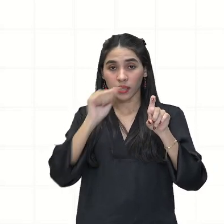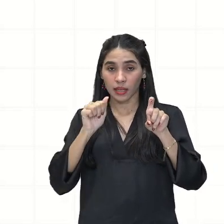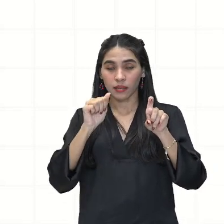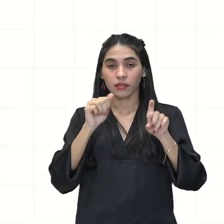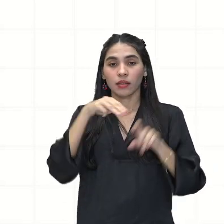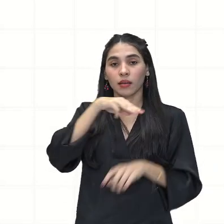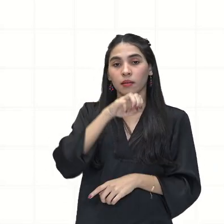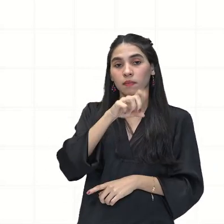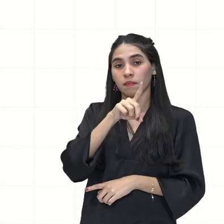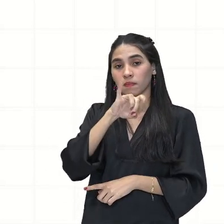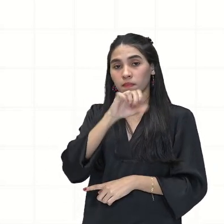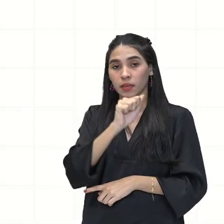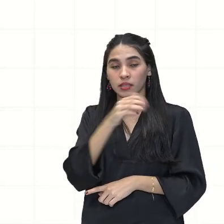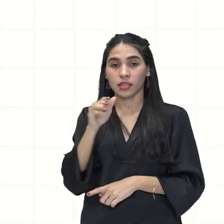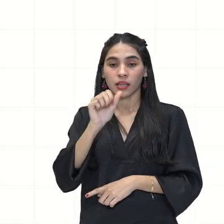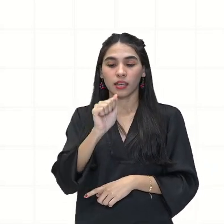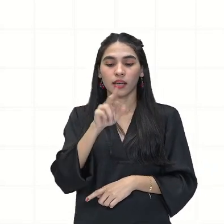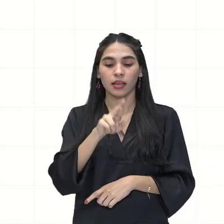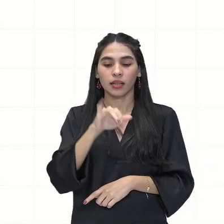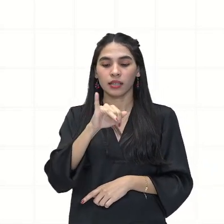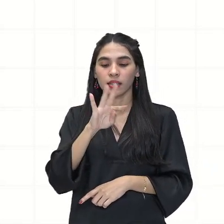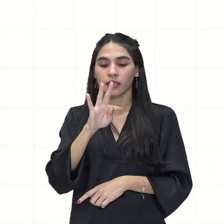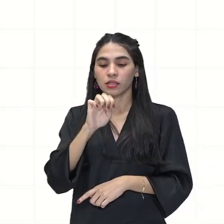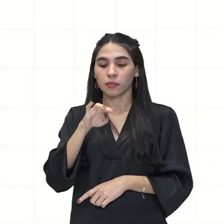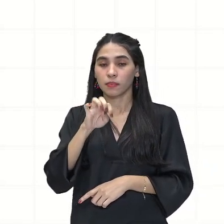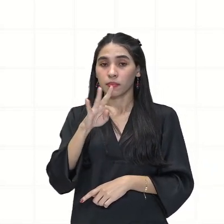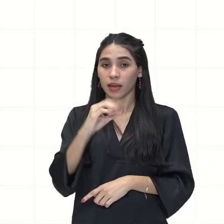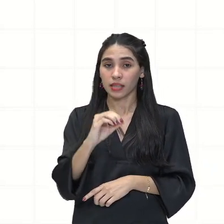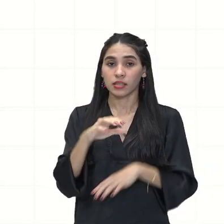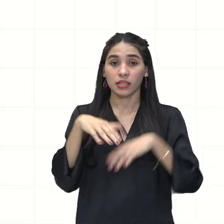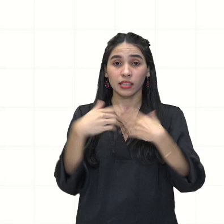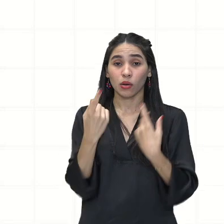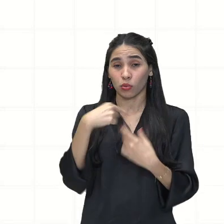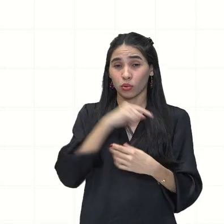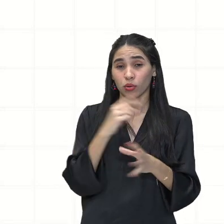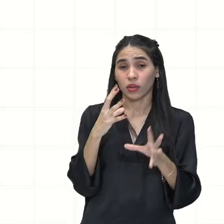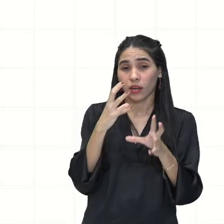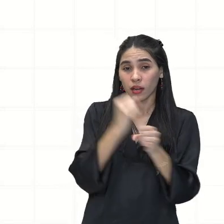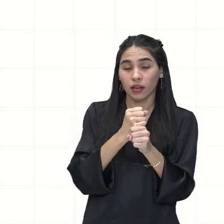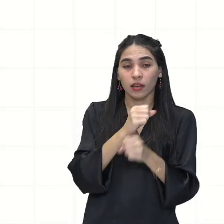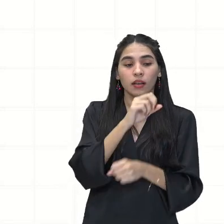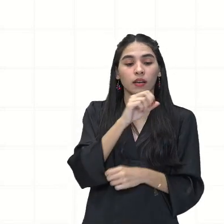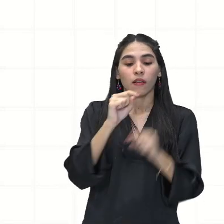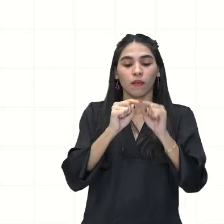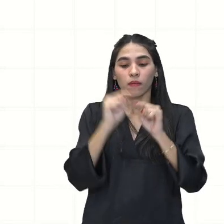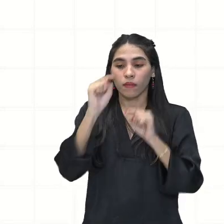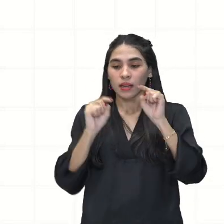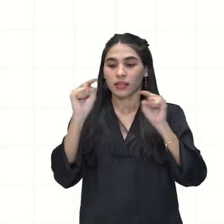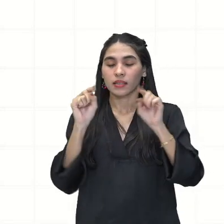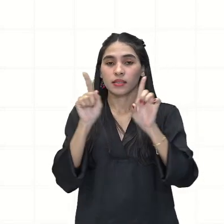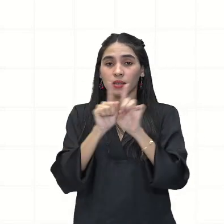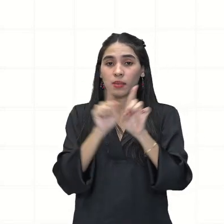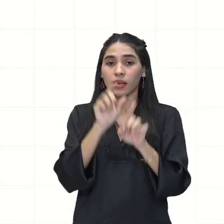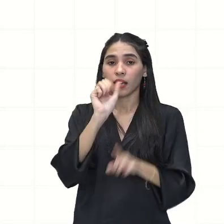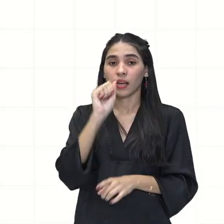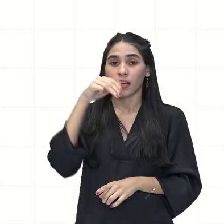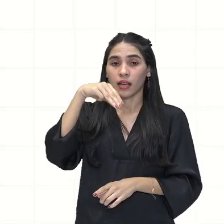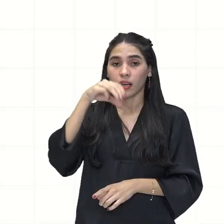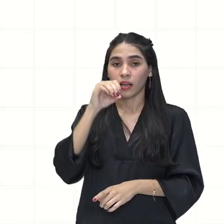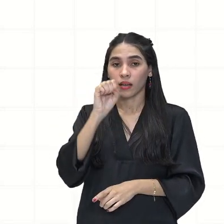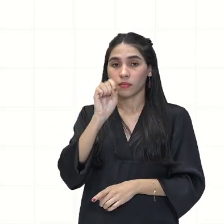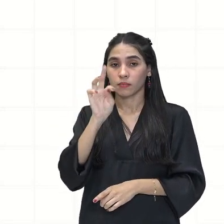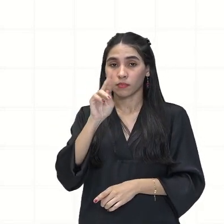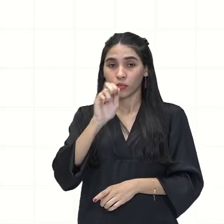Então, para nós calcularmos a variância amostral, olha, que está sendo expresso aqui, olha, vai ser o